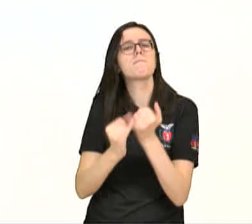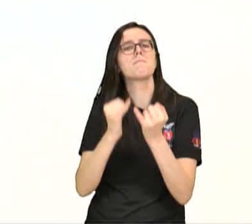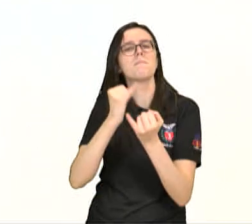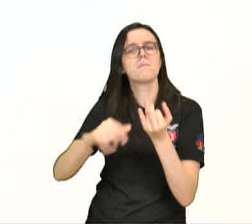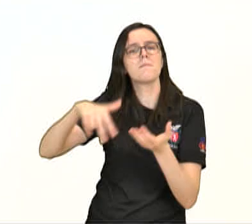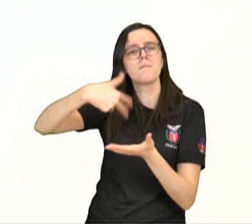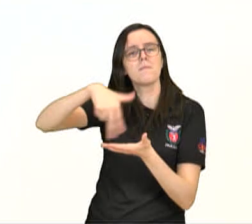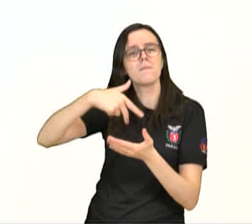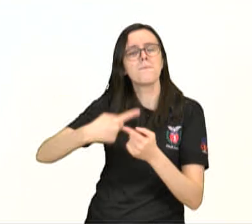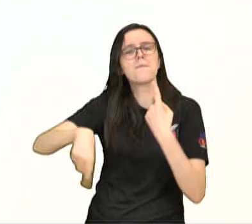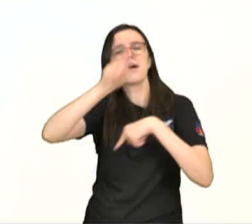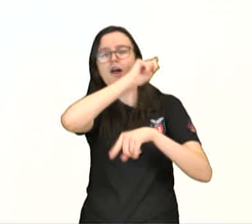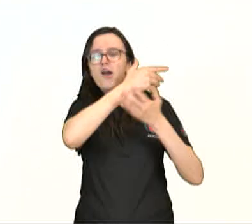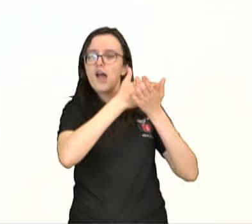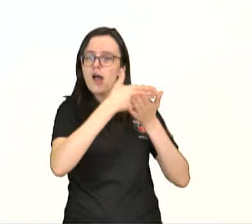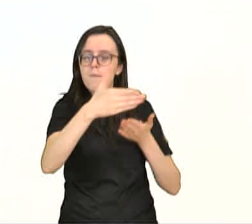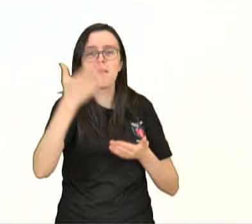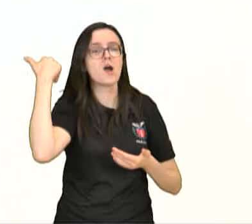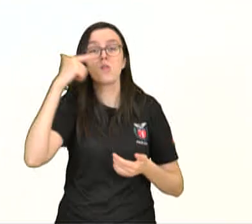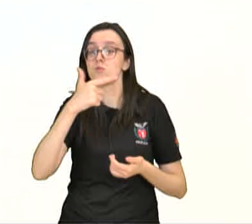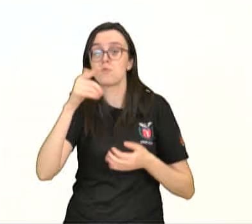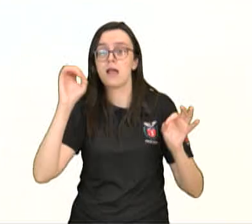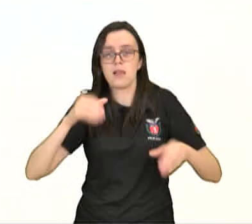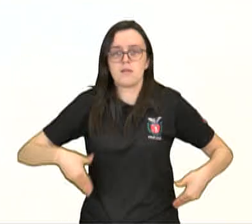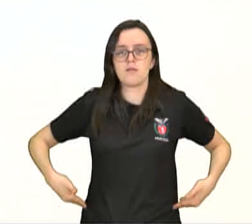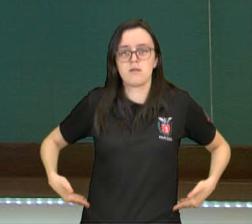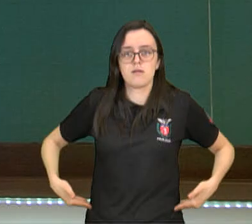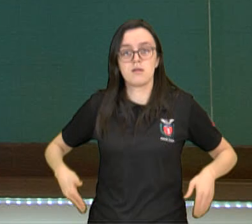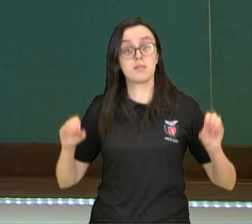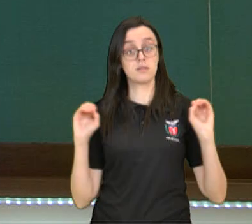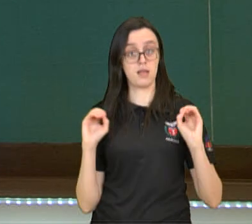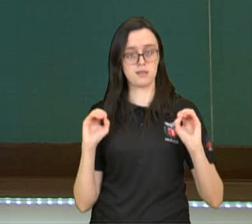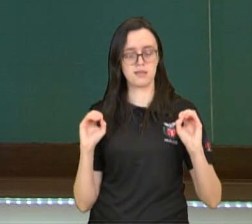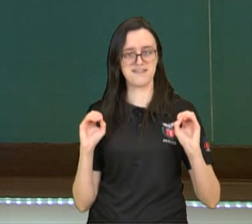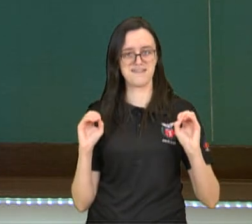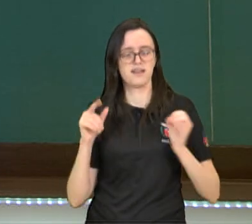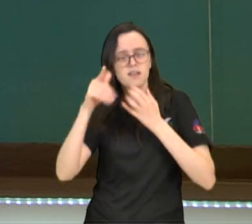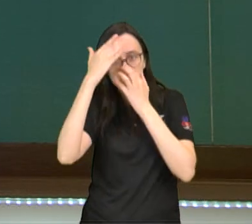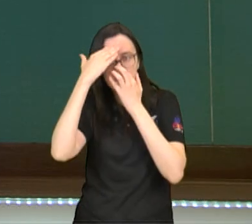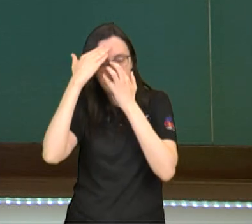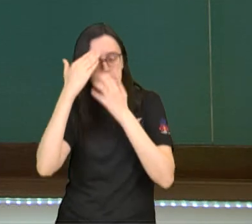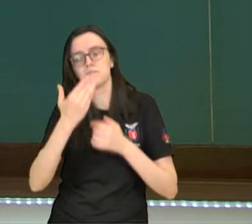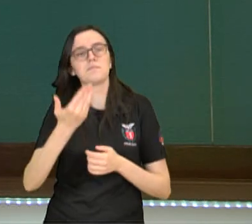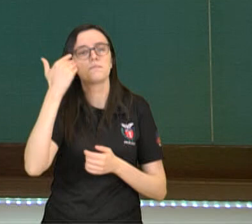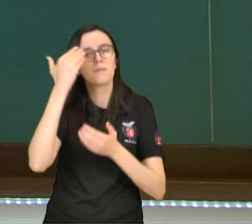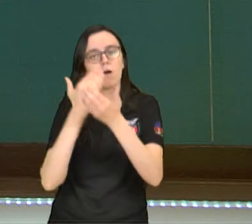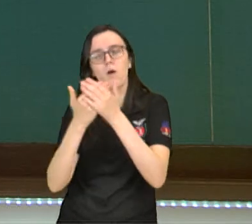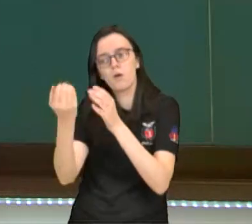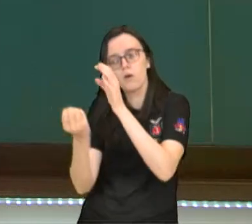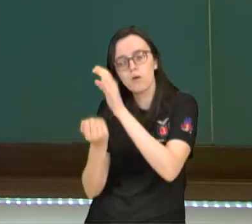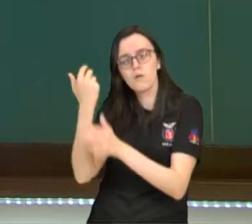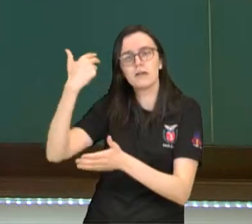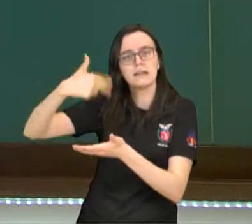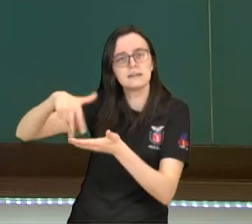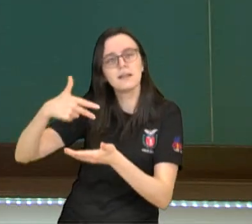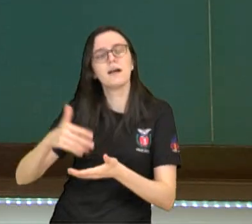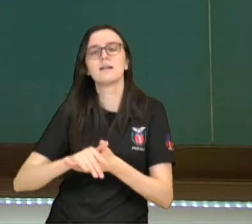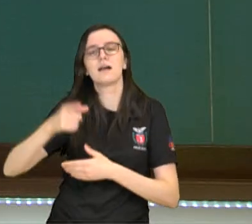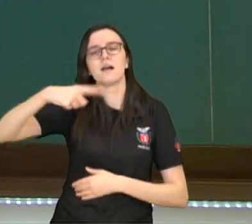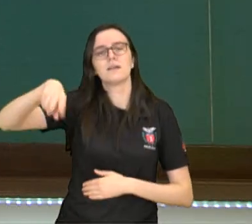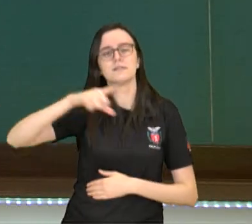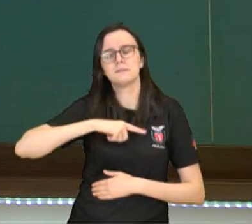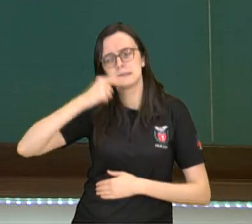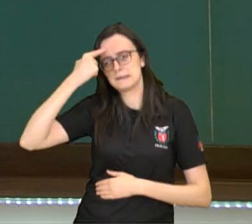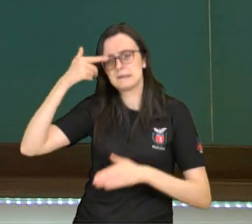dança primitiva e não existia o balançar dos quadris. Então, gente, quando ele teve essa origem, a dança, eles tinham